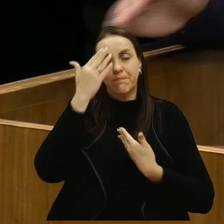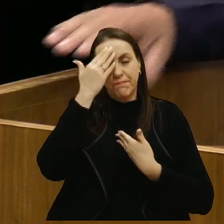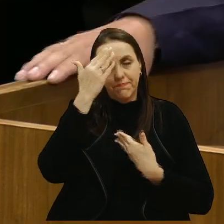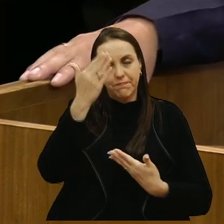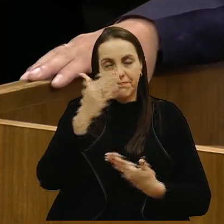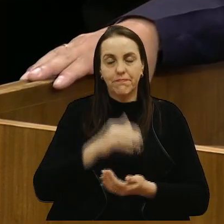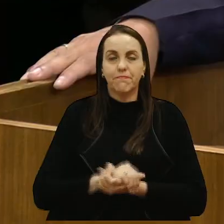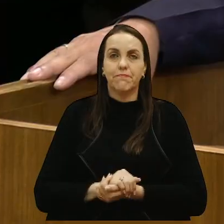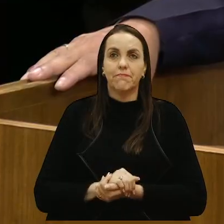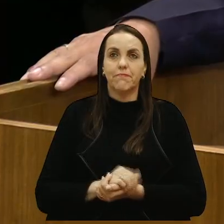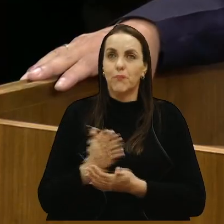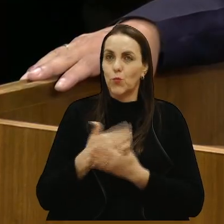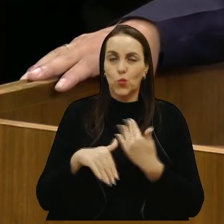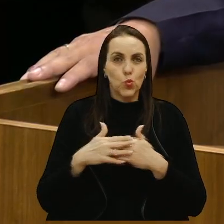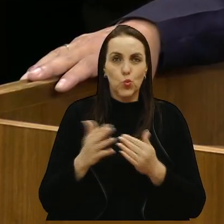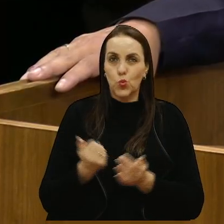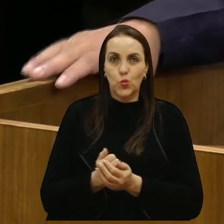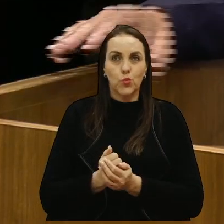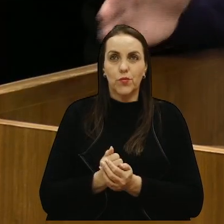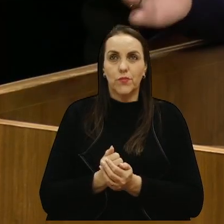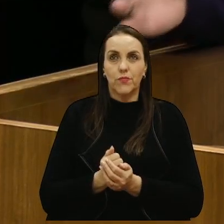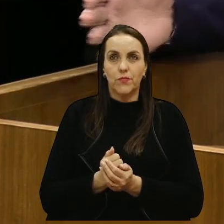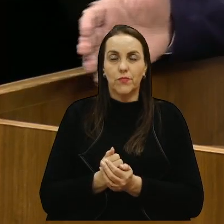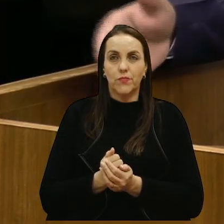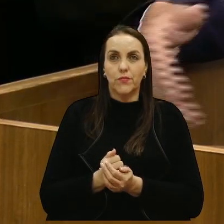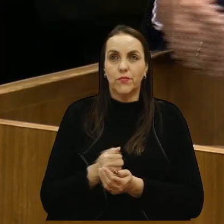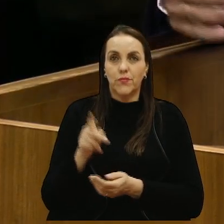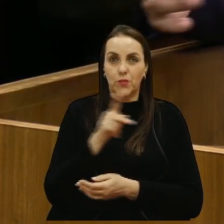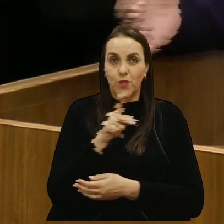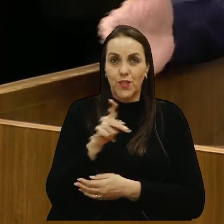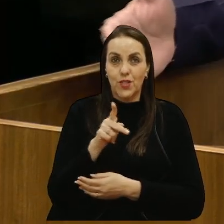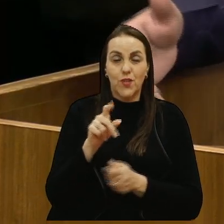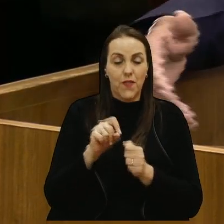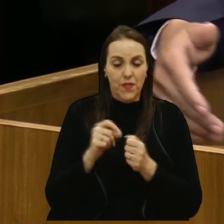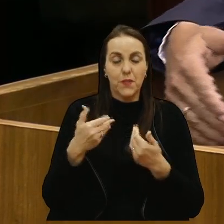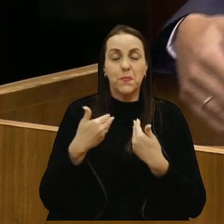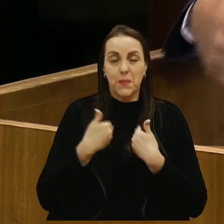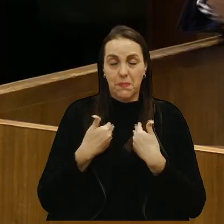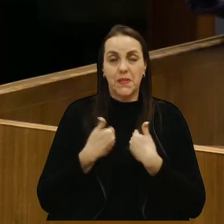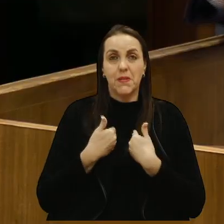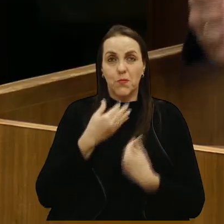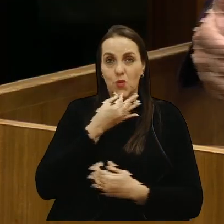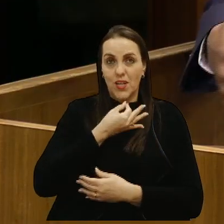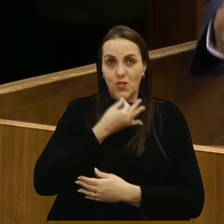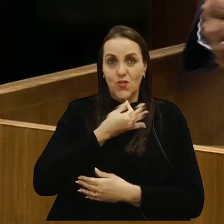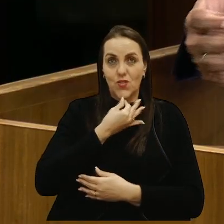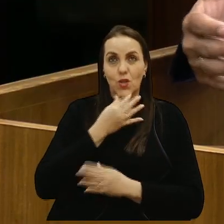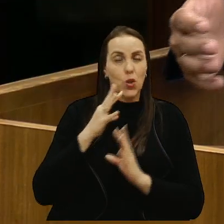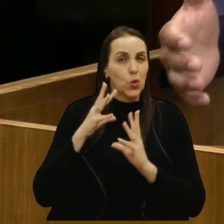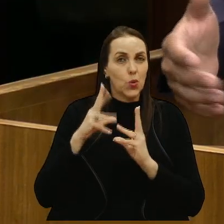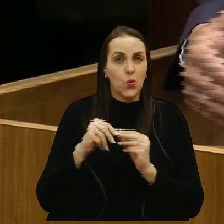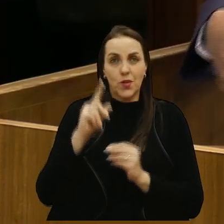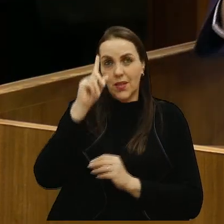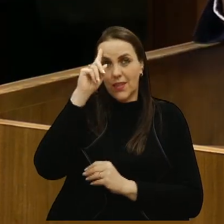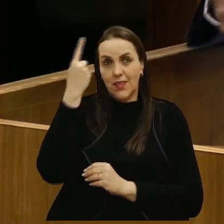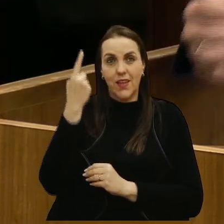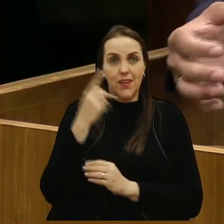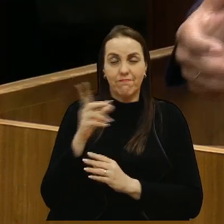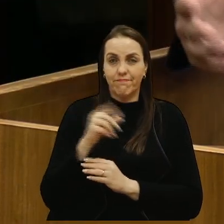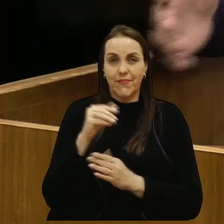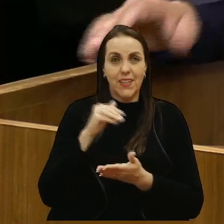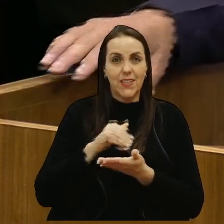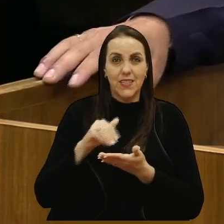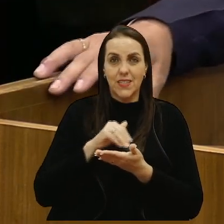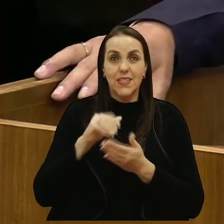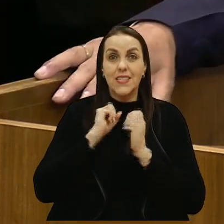por tudo, professor, que o senhor fez por mim, por Caxias do Sul, todas as ideias que o senhor trouxe à secretaria, tivemos